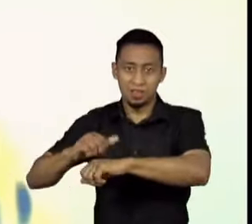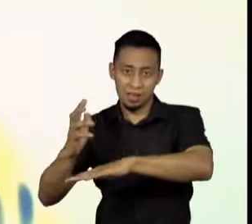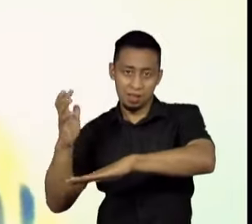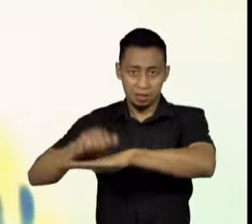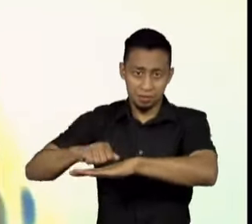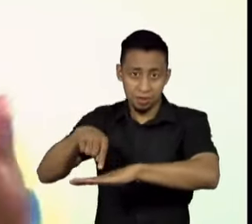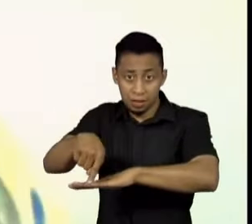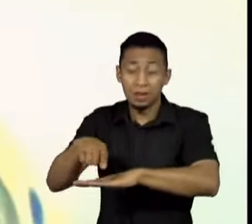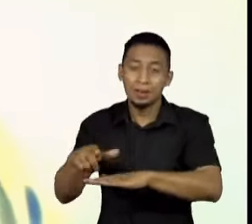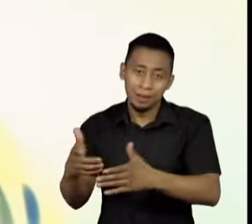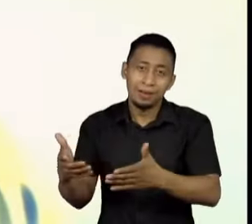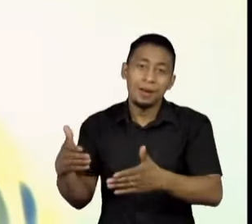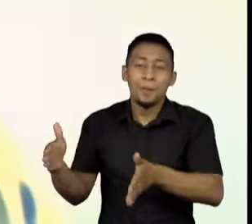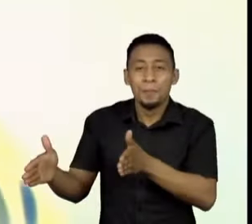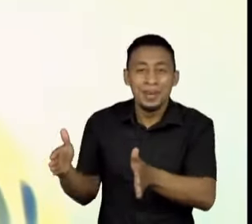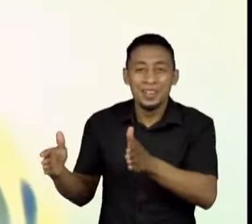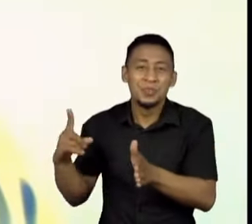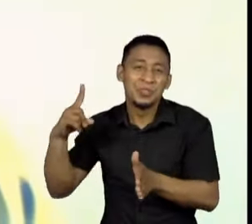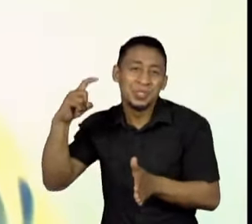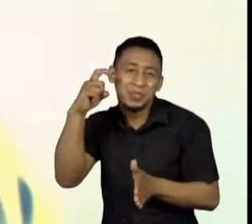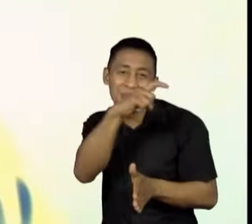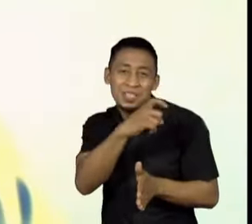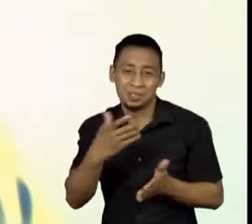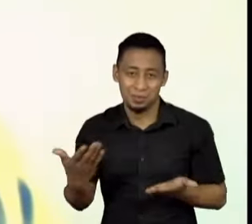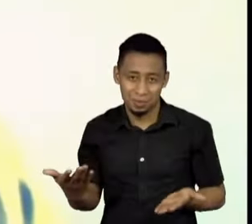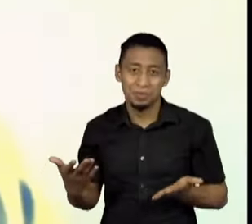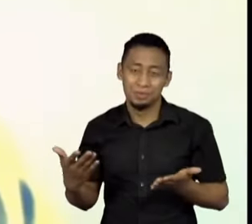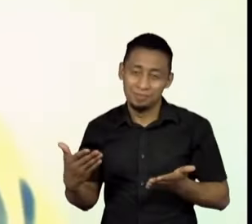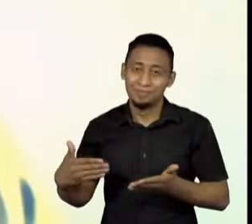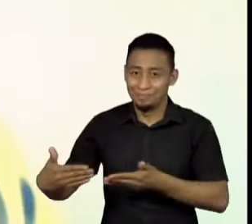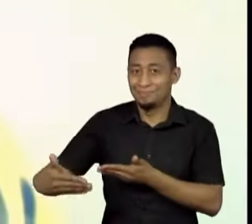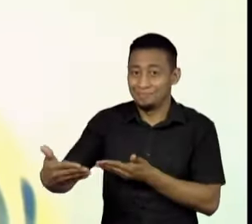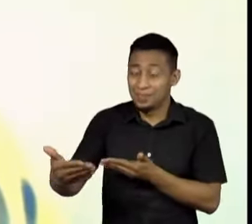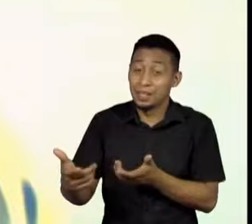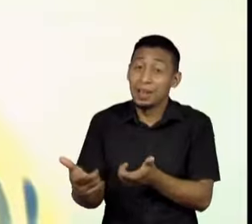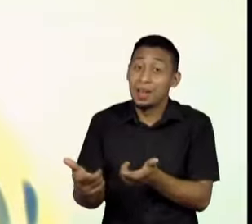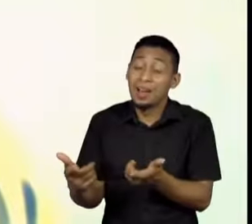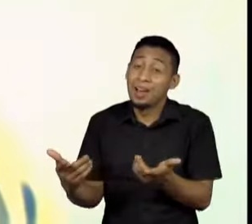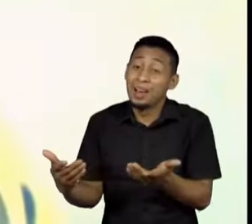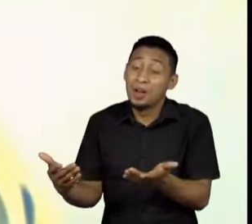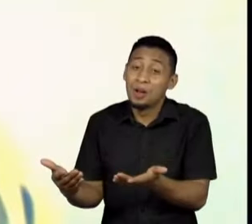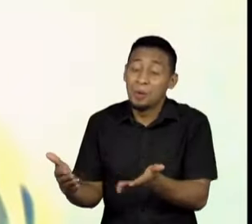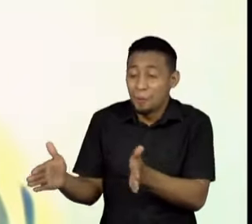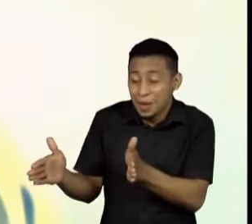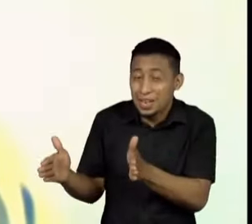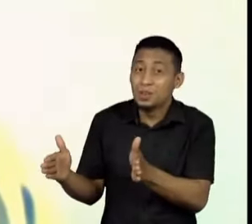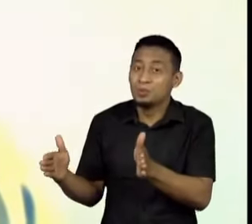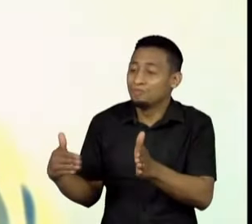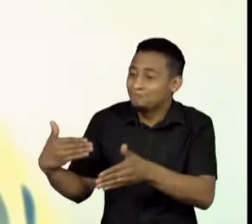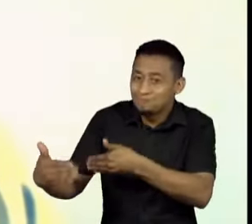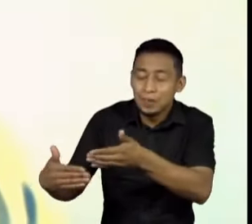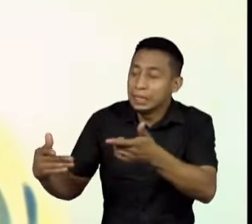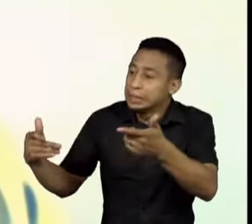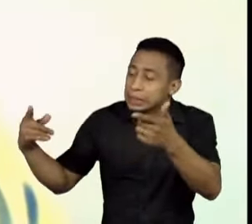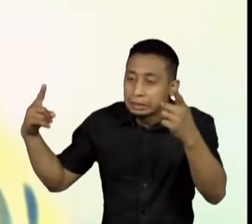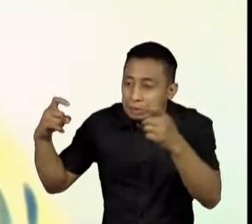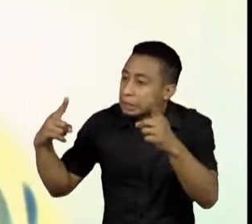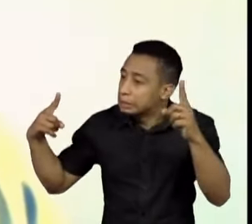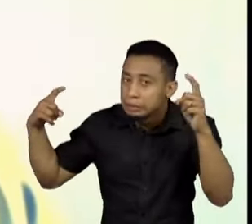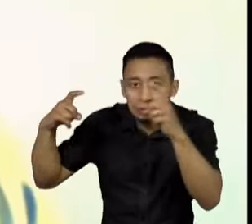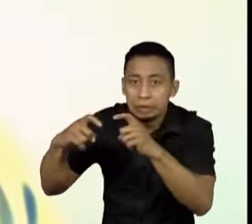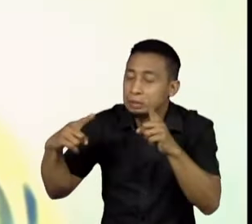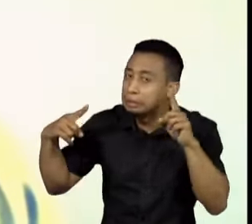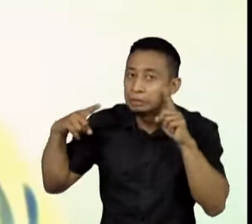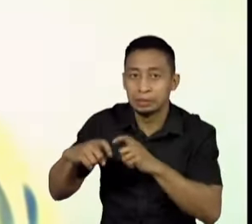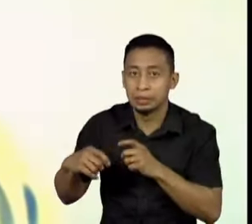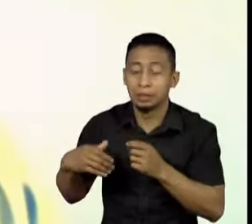que as dificuldades se avolumaram, mas nada é novidade para a gente. Entende?